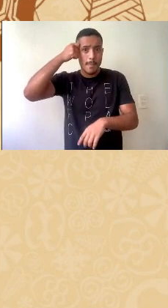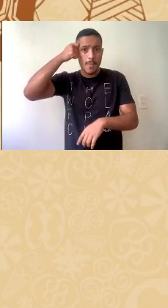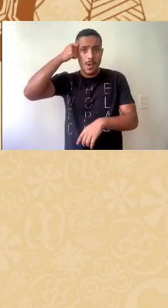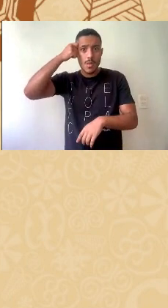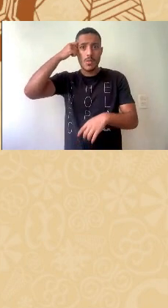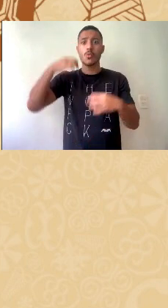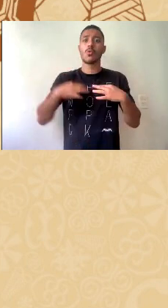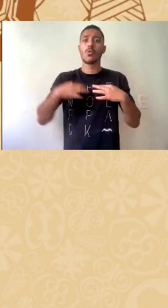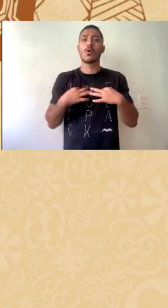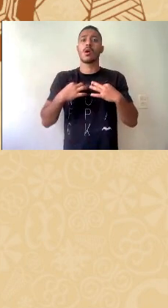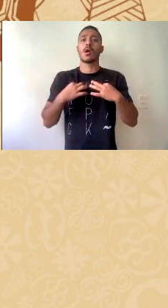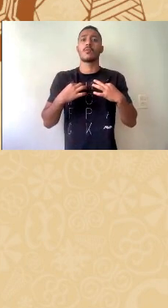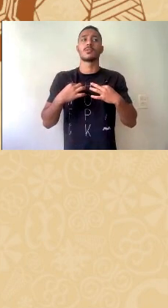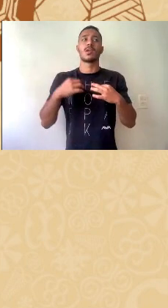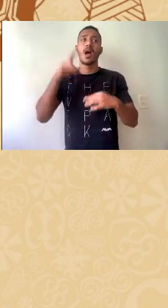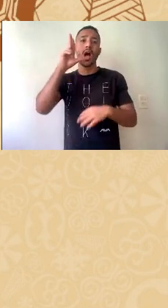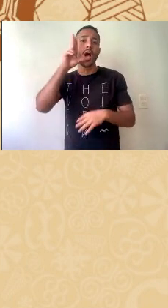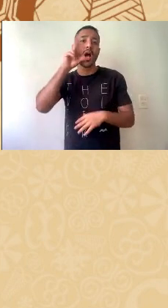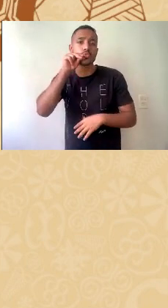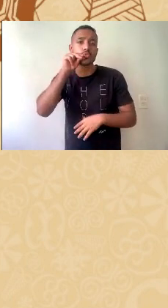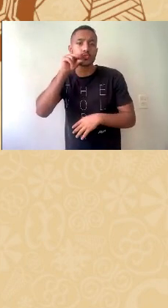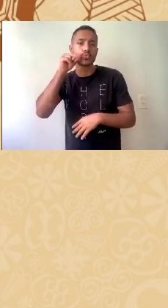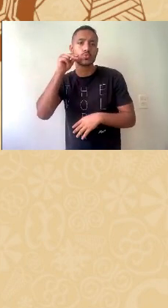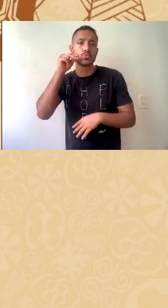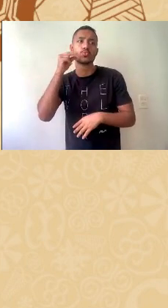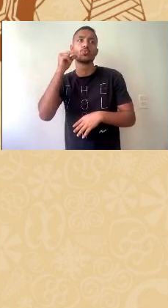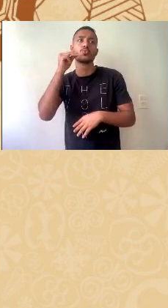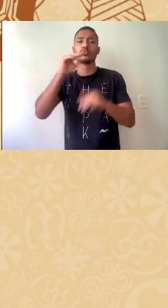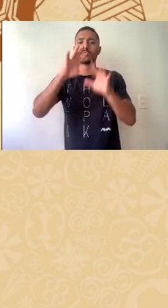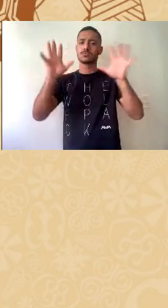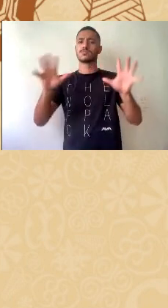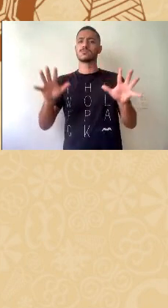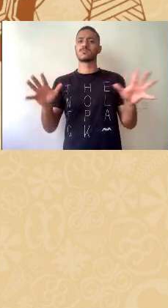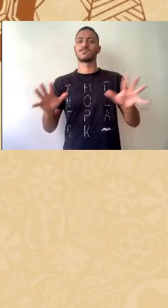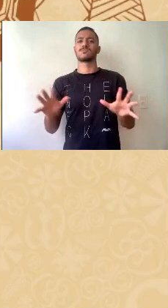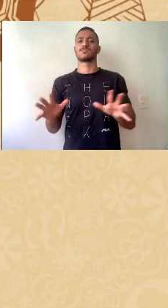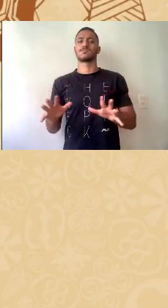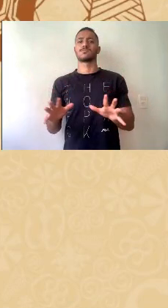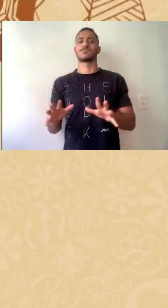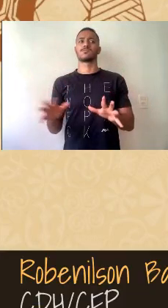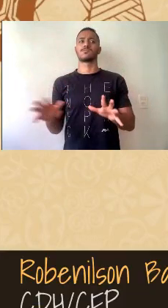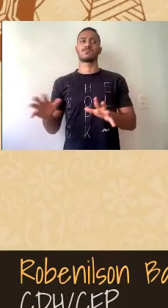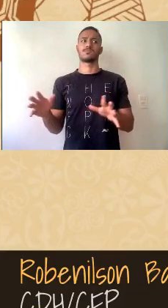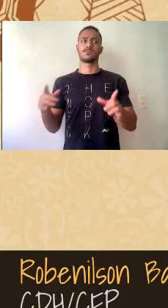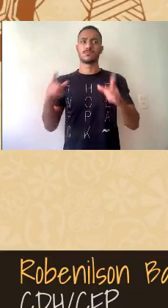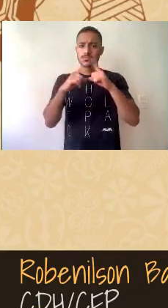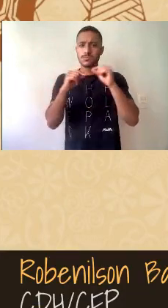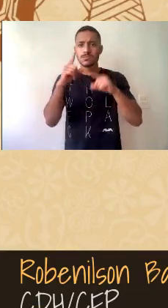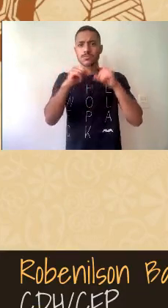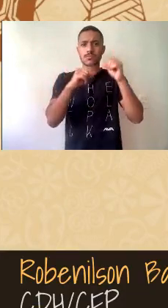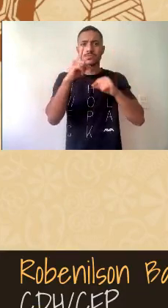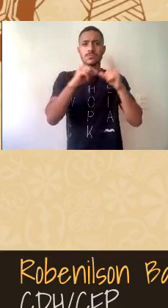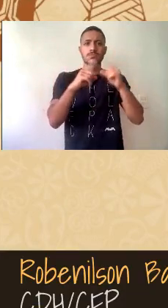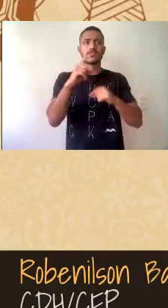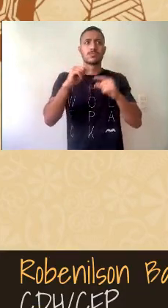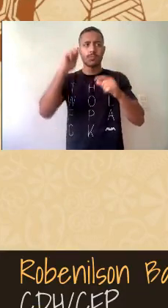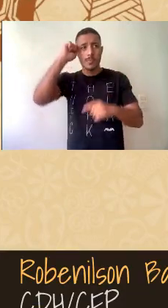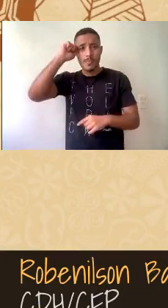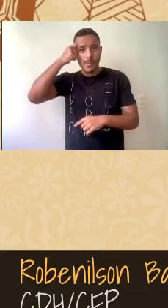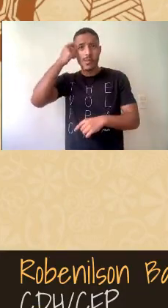azul estampada, com detalhes pretos e branco, e com fundo com os